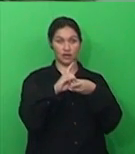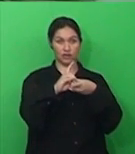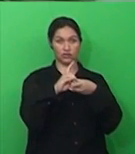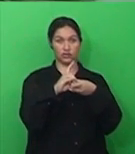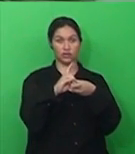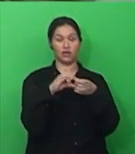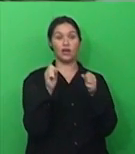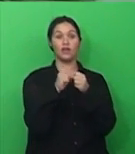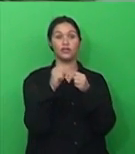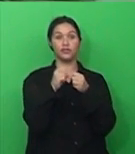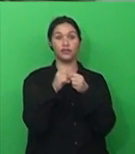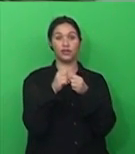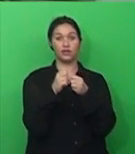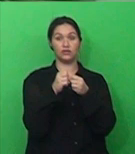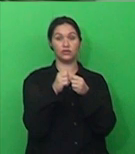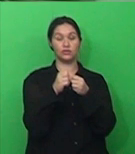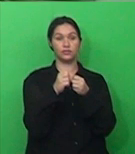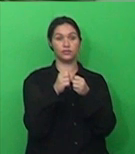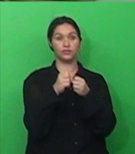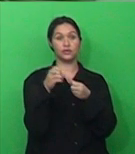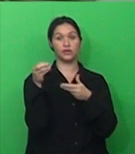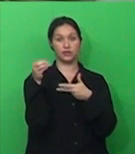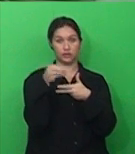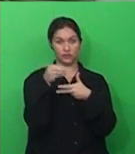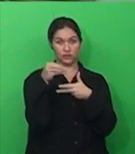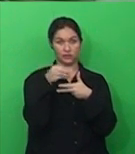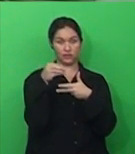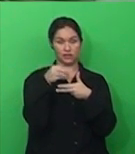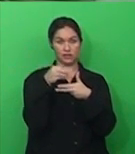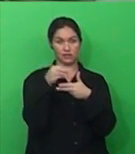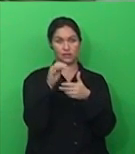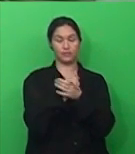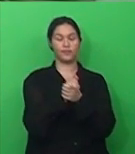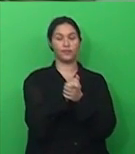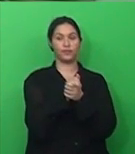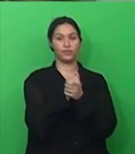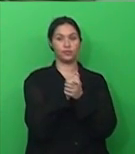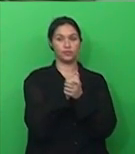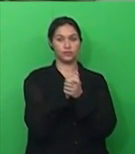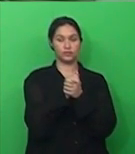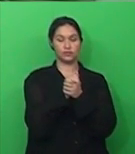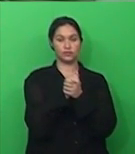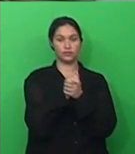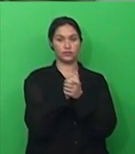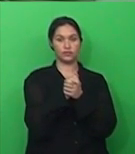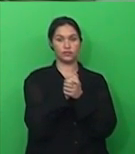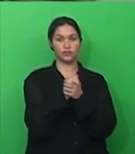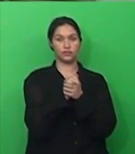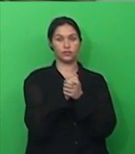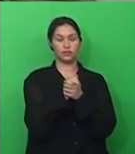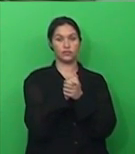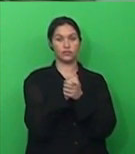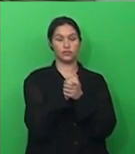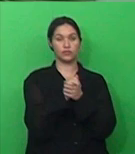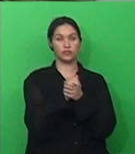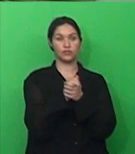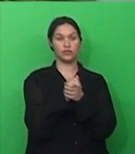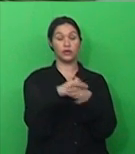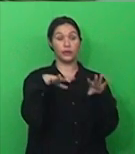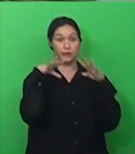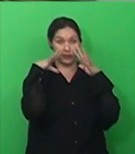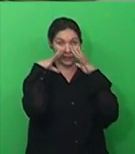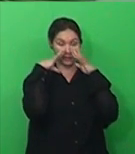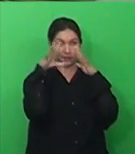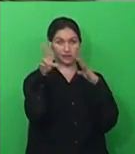no auditório Rui Wilce da Unesc. Na oportunidade, renovo os meus protestos e considerações distinto apreço.